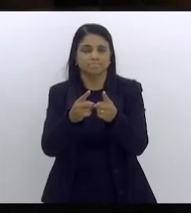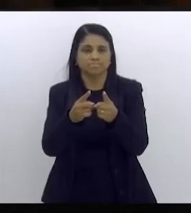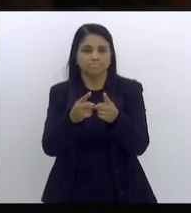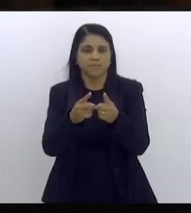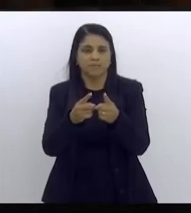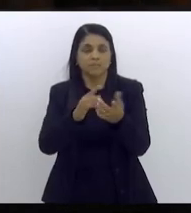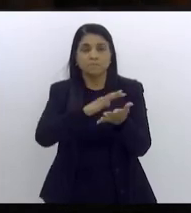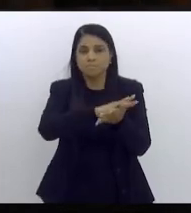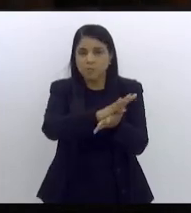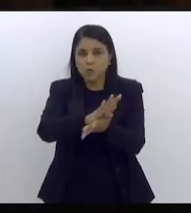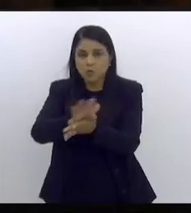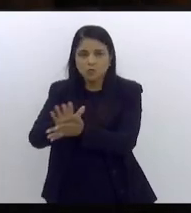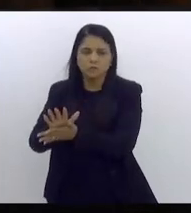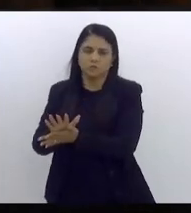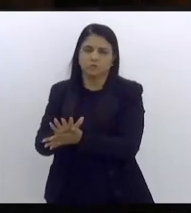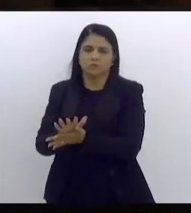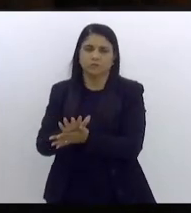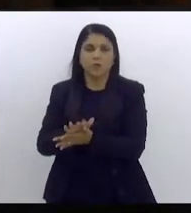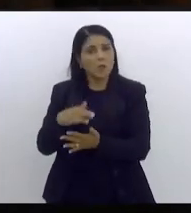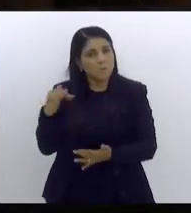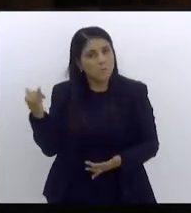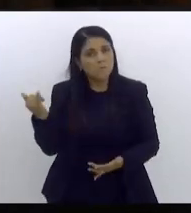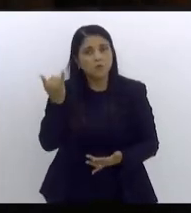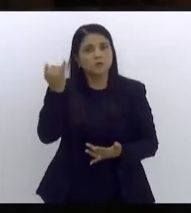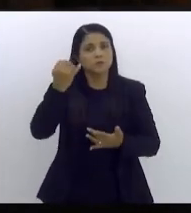importante travar